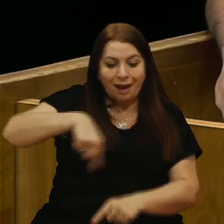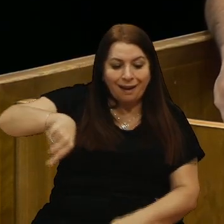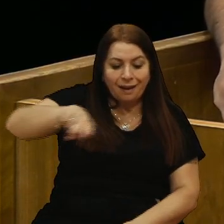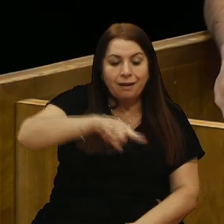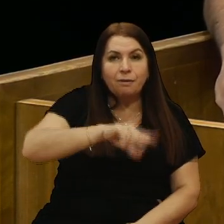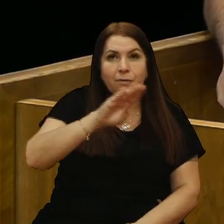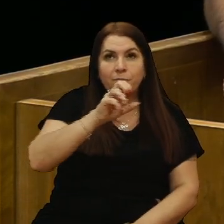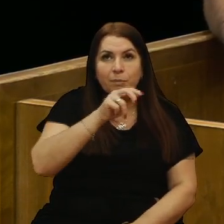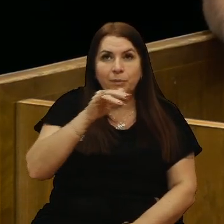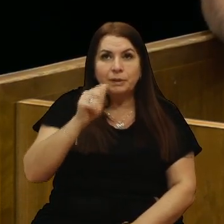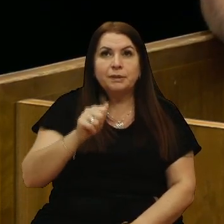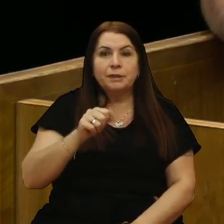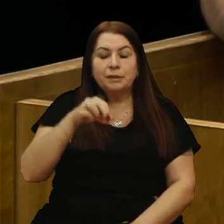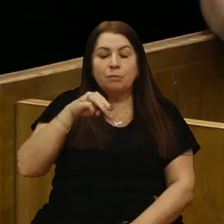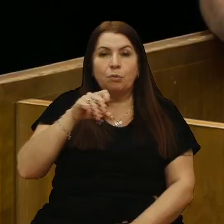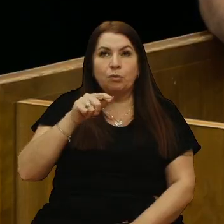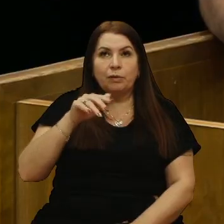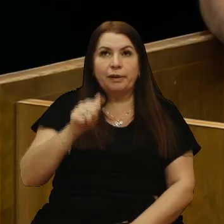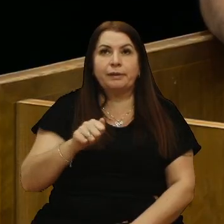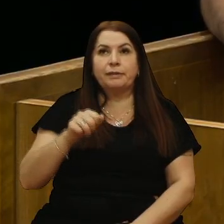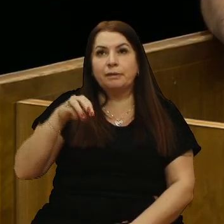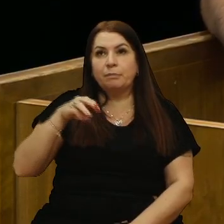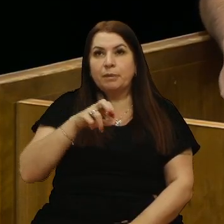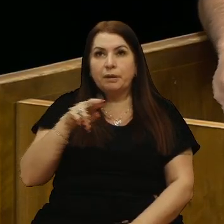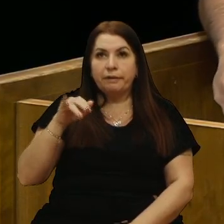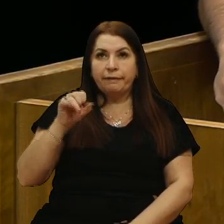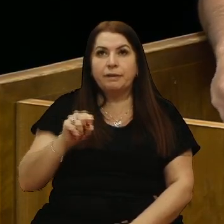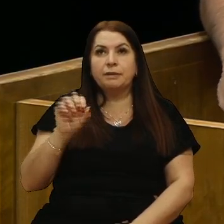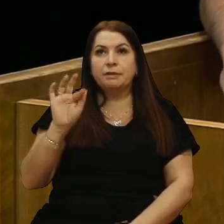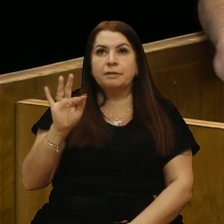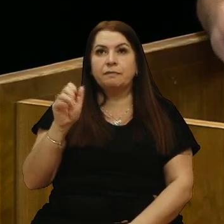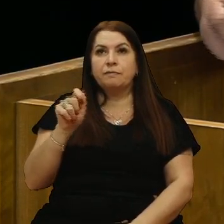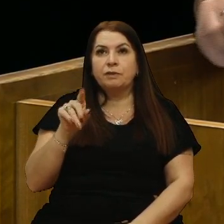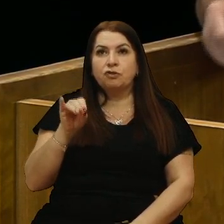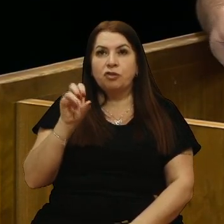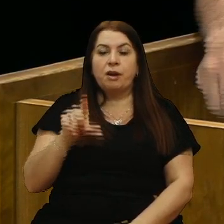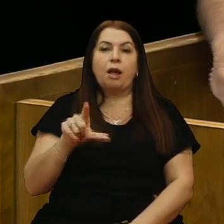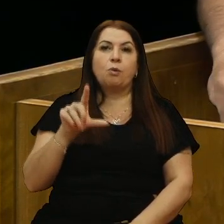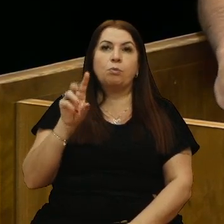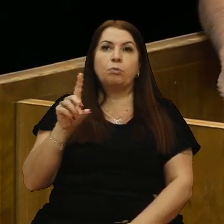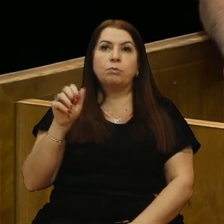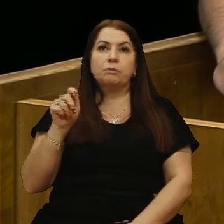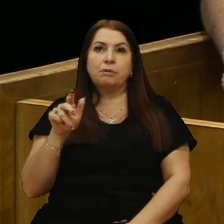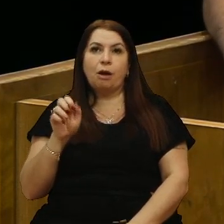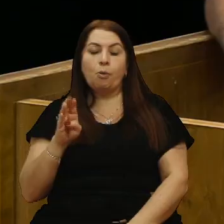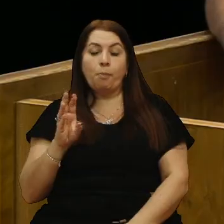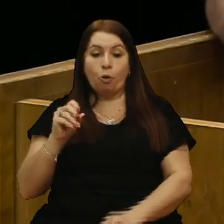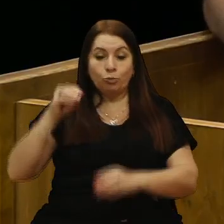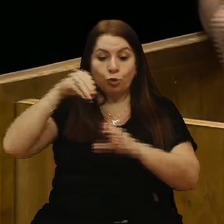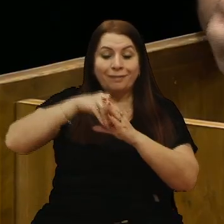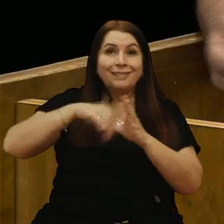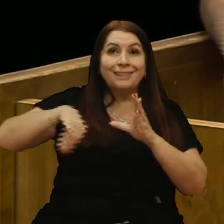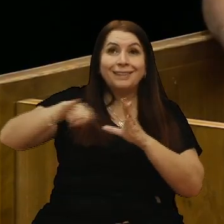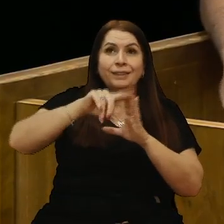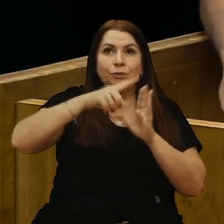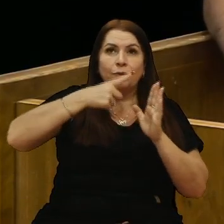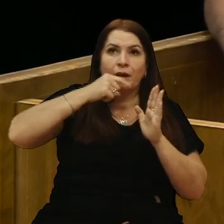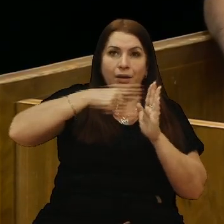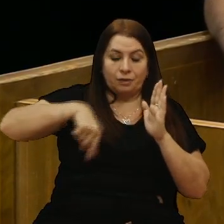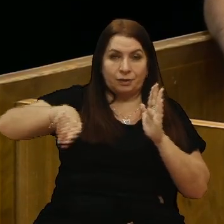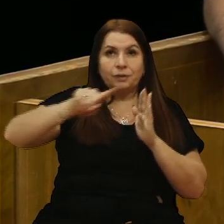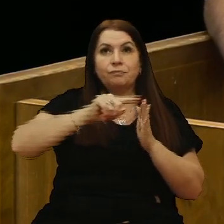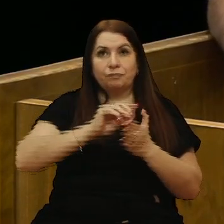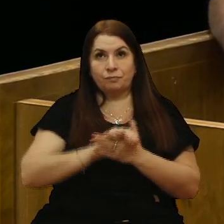do Sepultura, Mulada, Piaí, Marrecas, Faxinal, Dalbó, Maestra, todo mundo estava inserido nessas bacias, estão inseridos